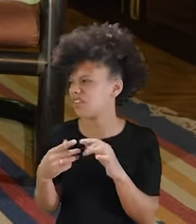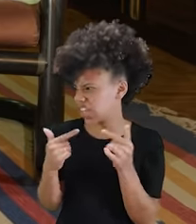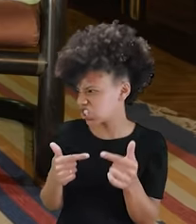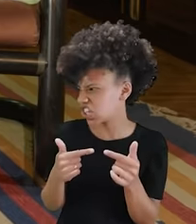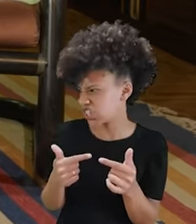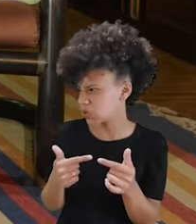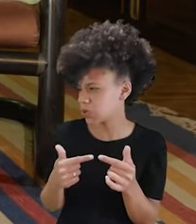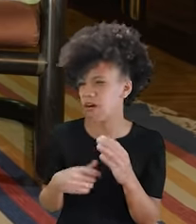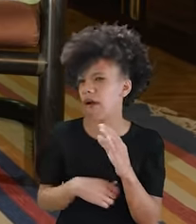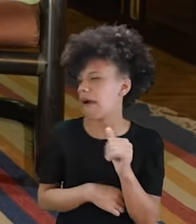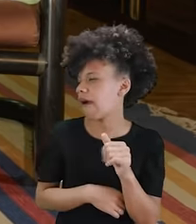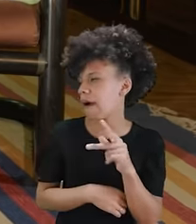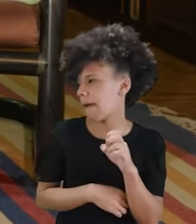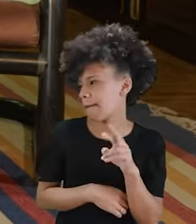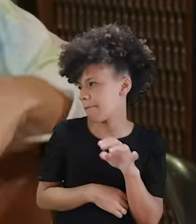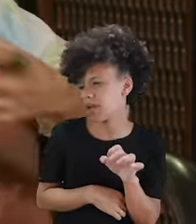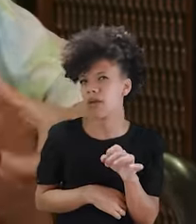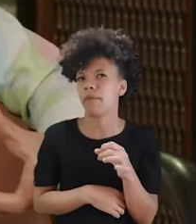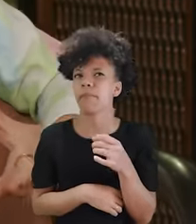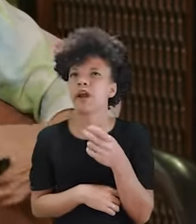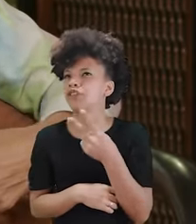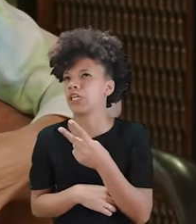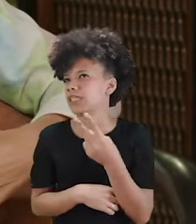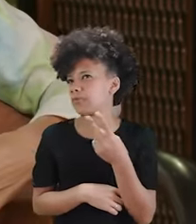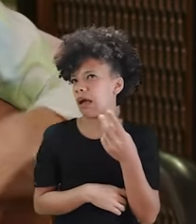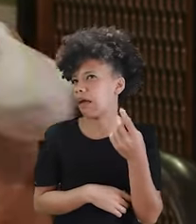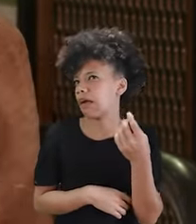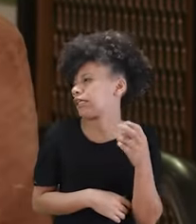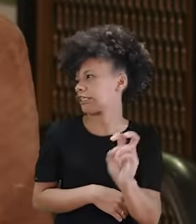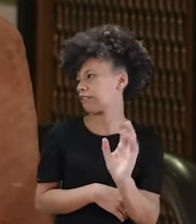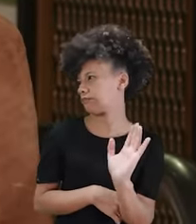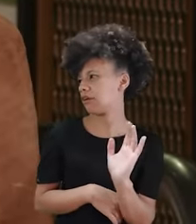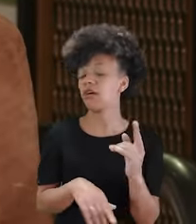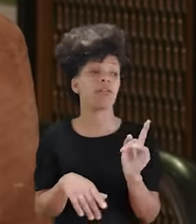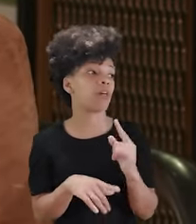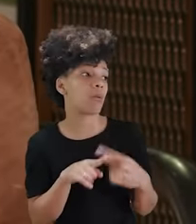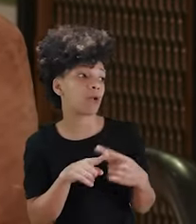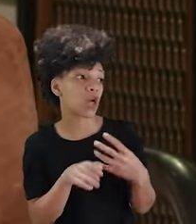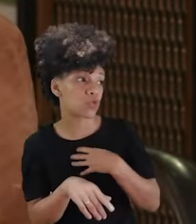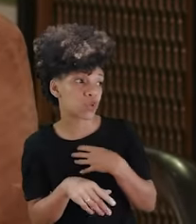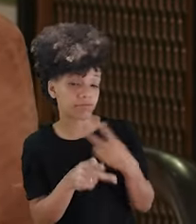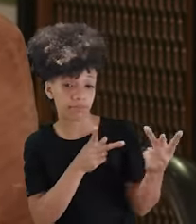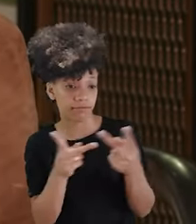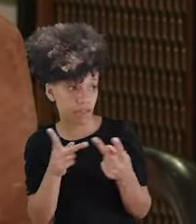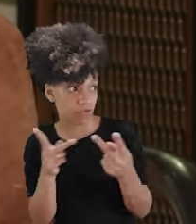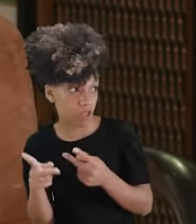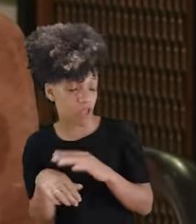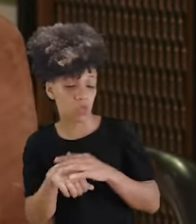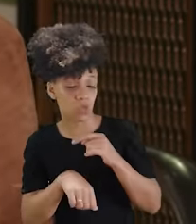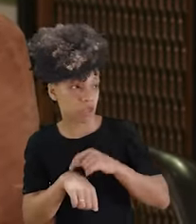a forma como a gente costumava fazer pelo tempo que a gente tinha nunca era quase está no mesmo lugar